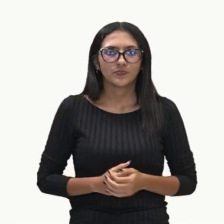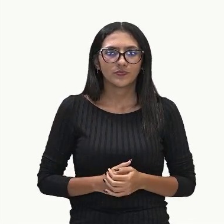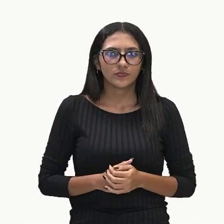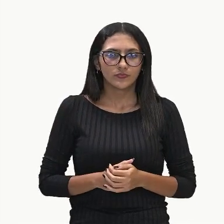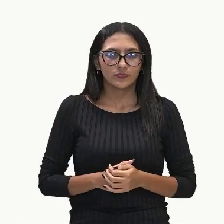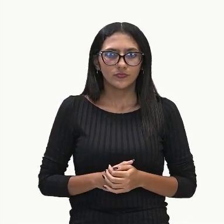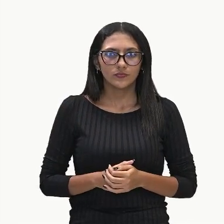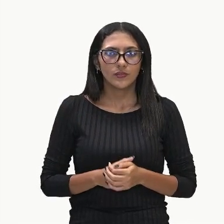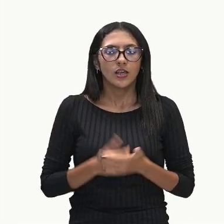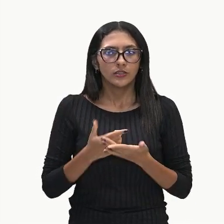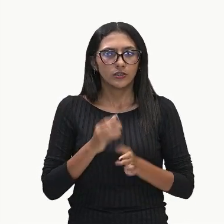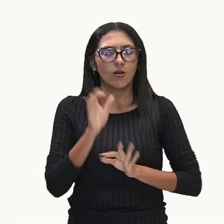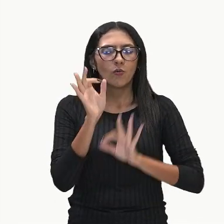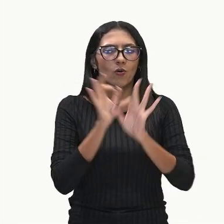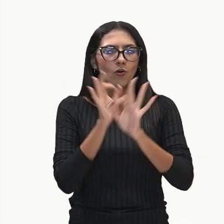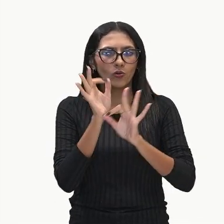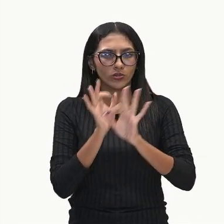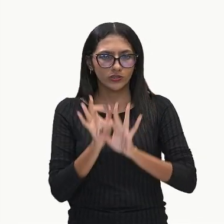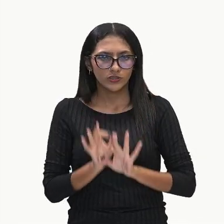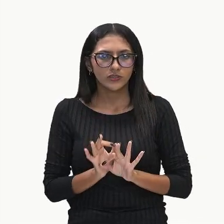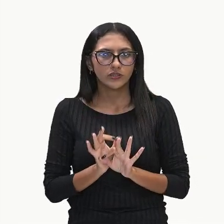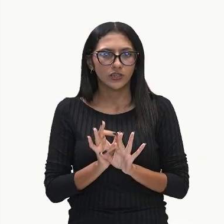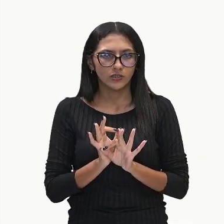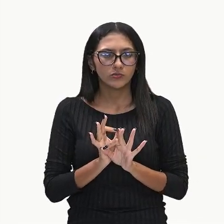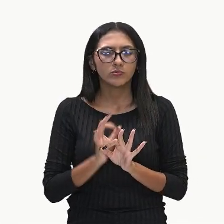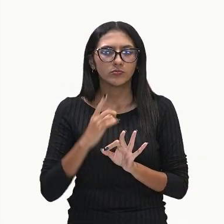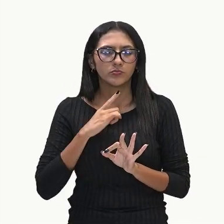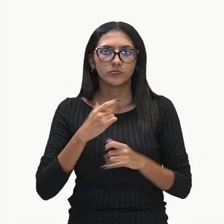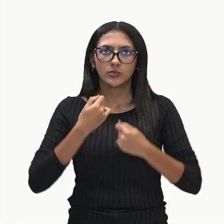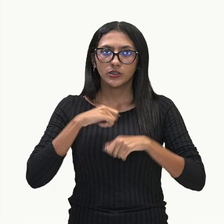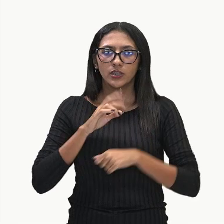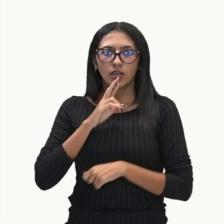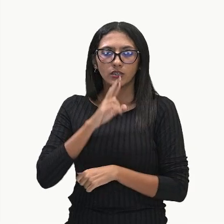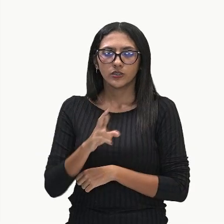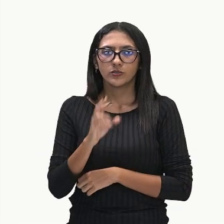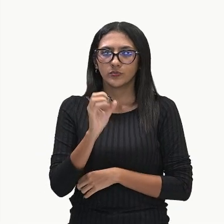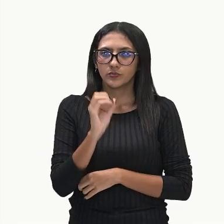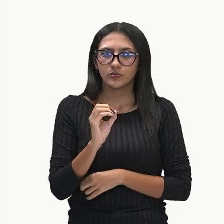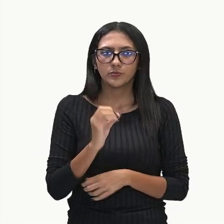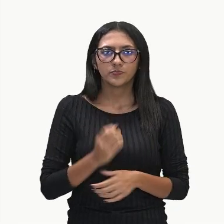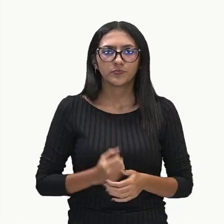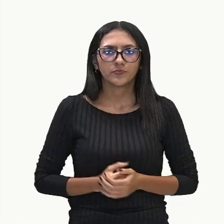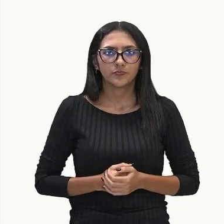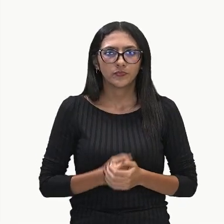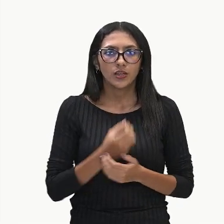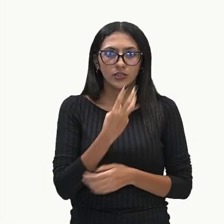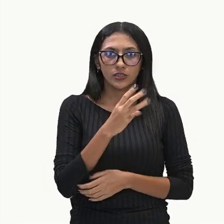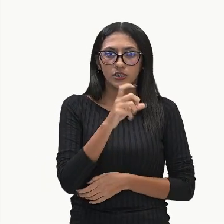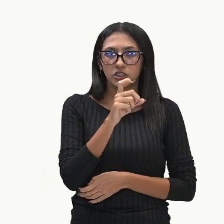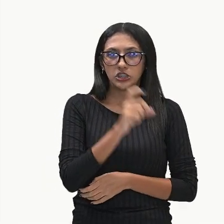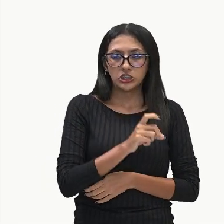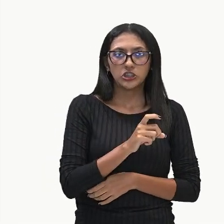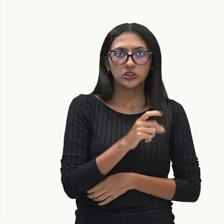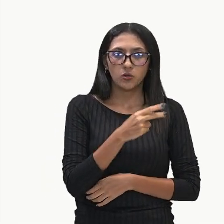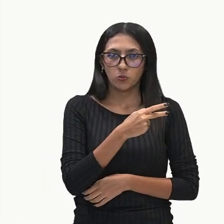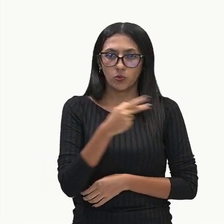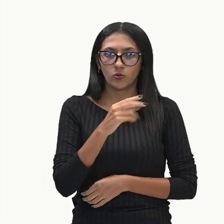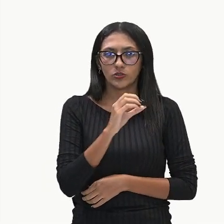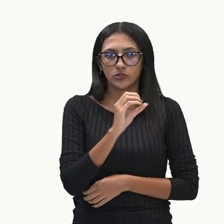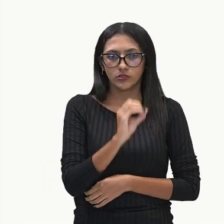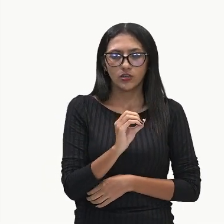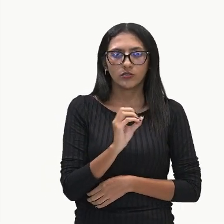aplicando a ideia de produto nulo, propriedade do produto nulo, 3x é igual a zero,